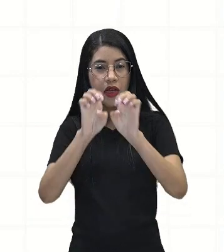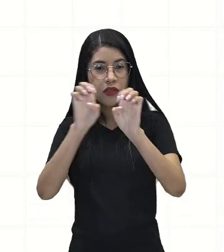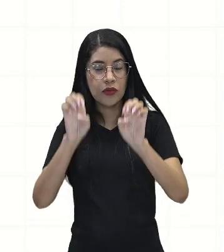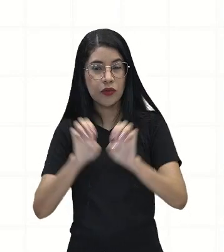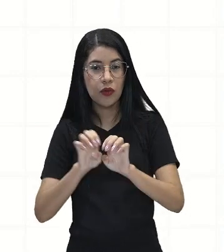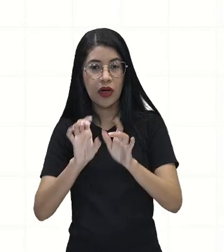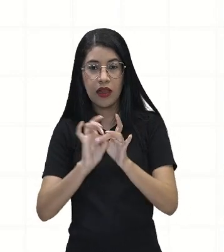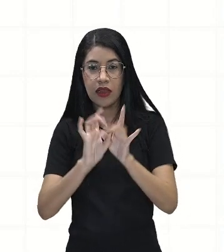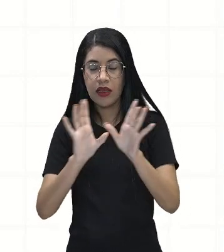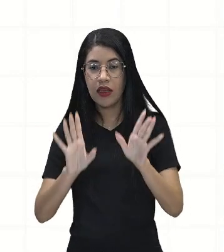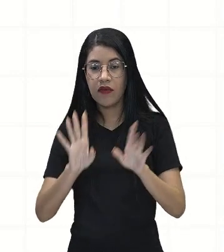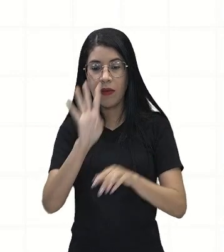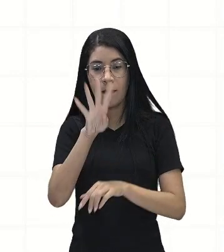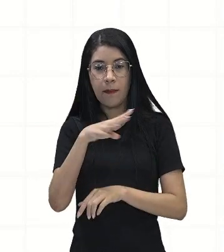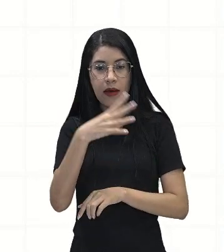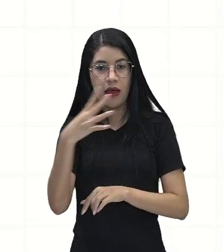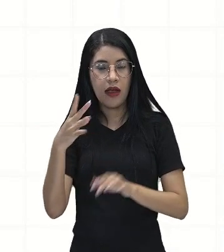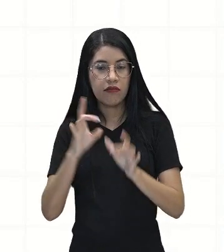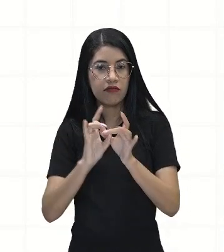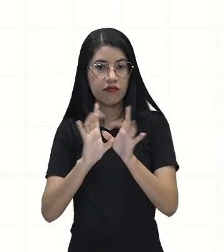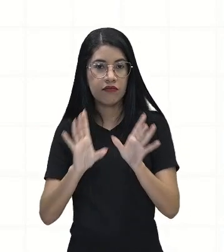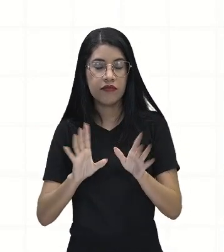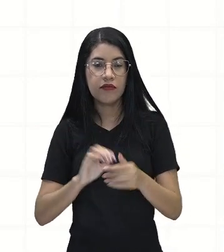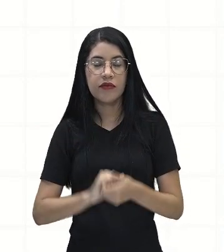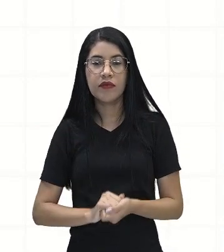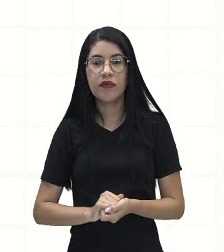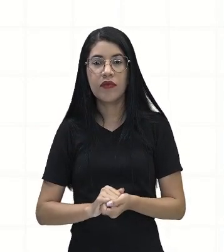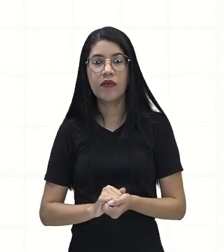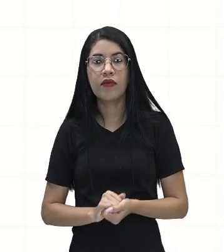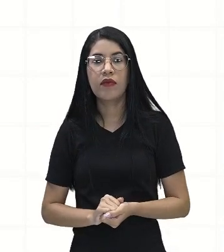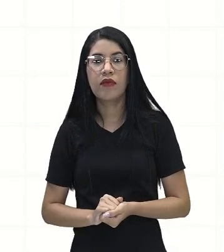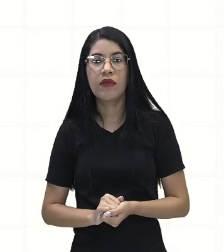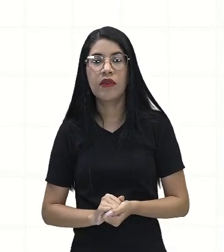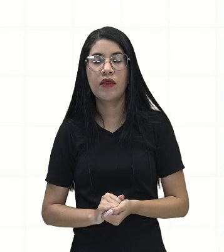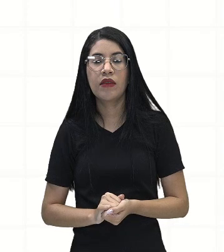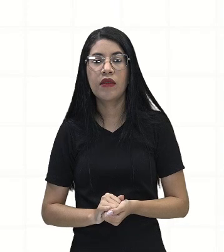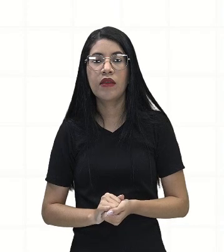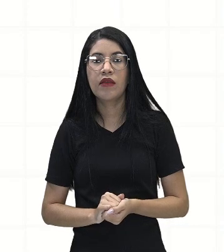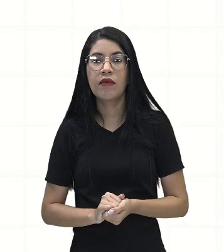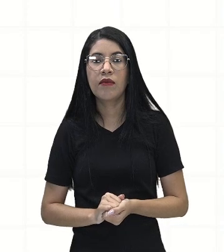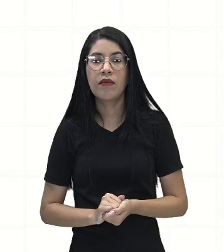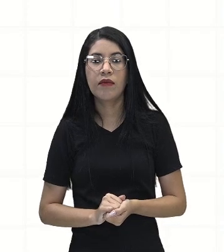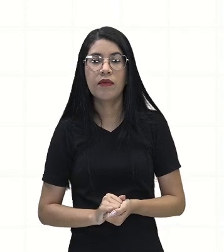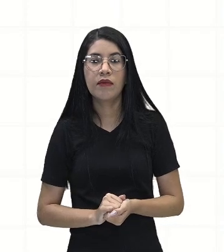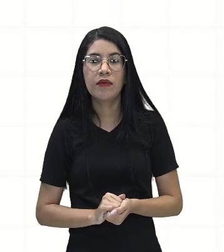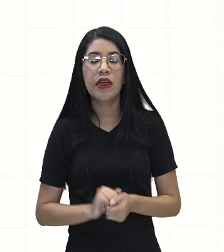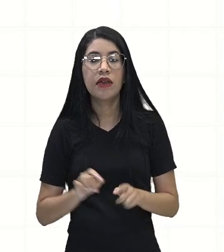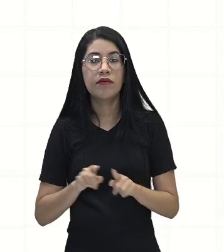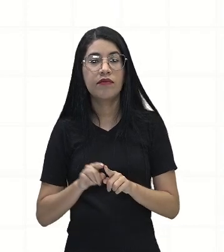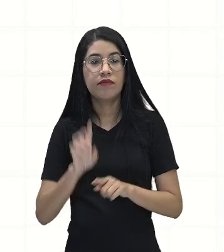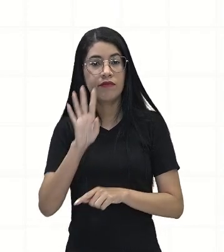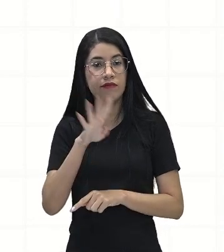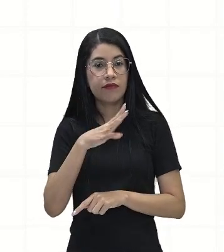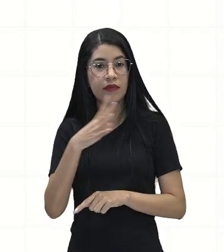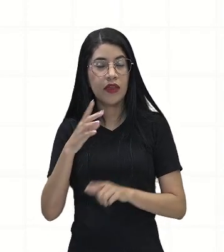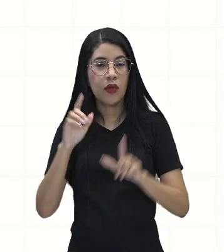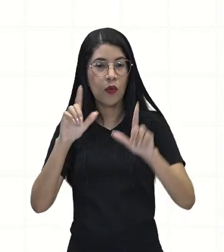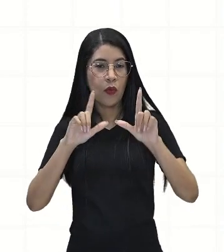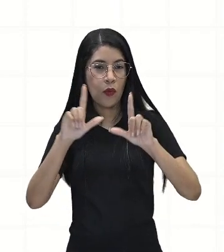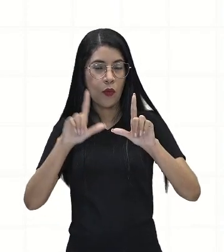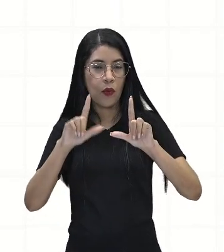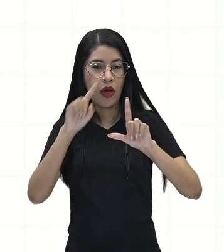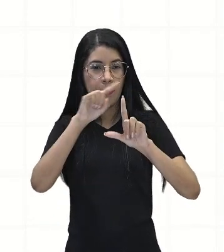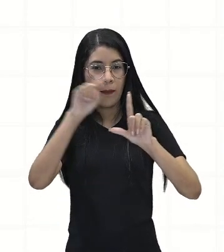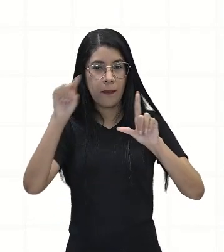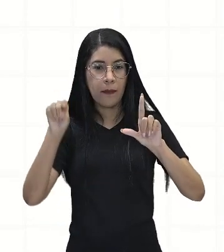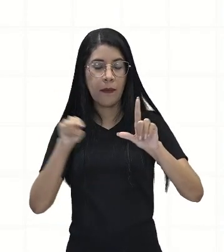Vamos ver o próximo quadro. Para falar sobre o quadro, né, que é um recurso visual, ou os quadros que são